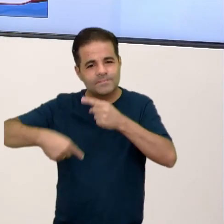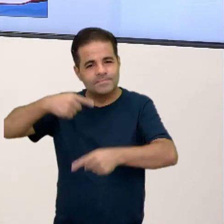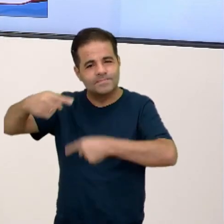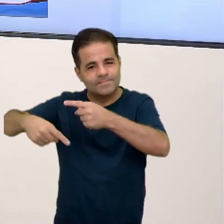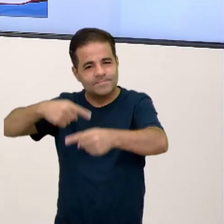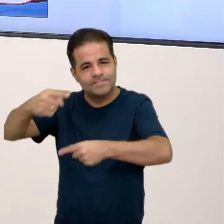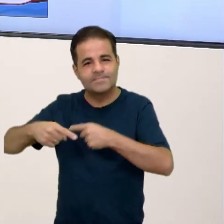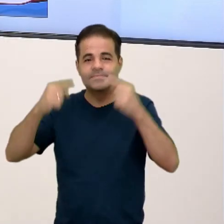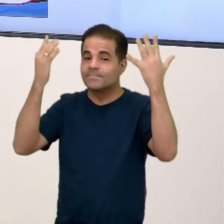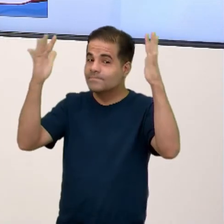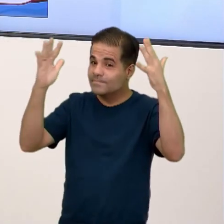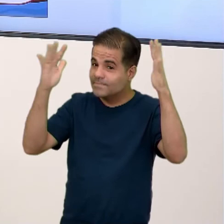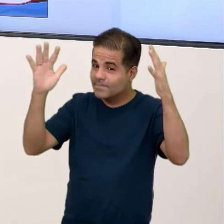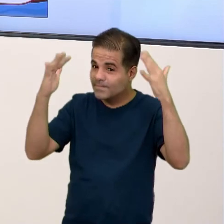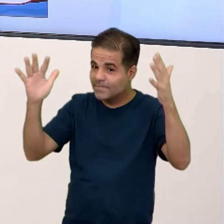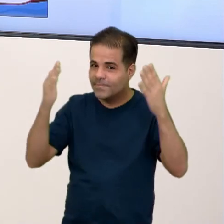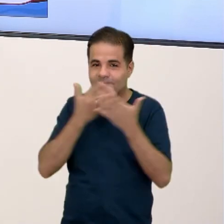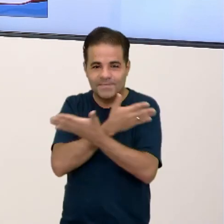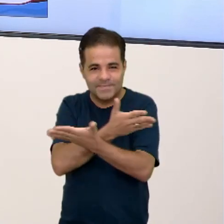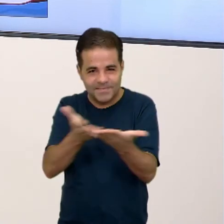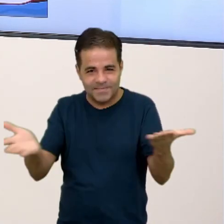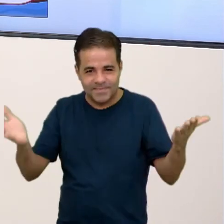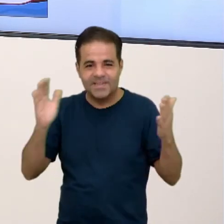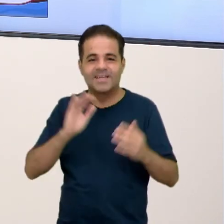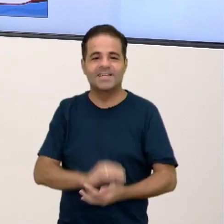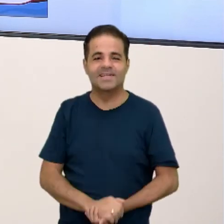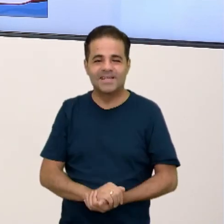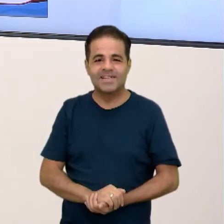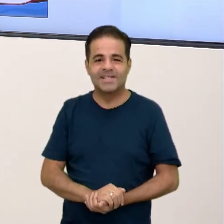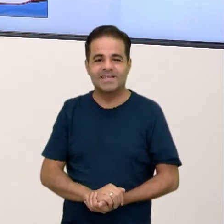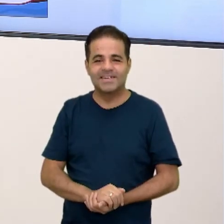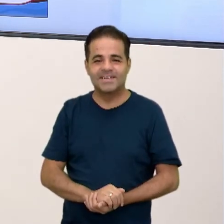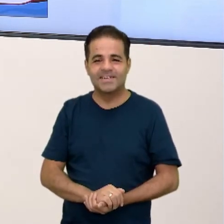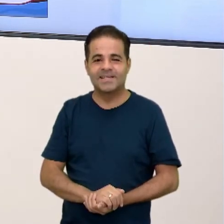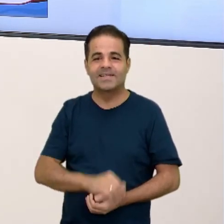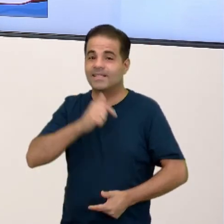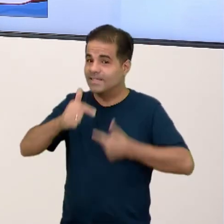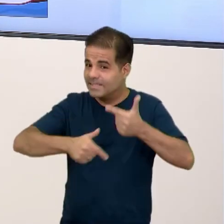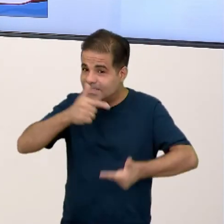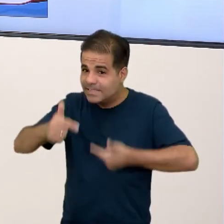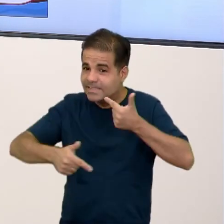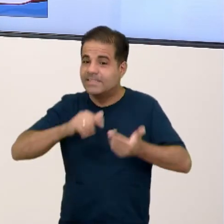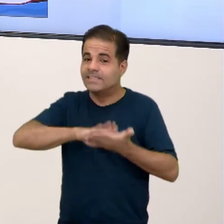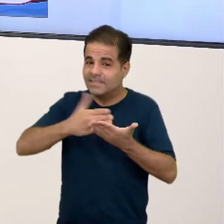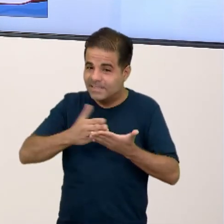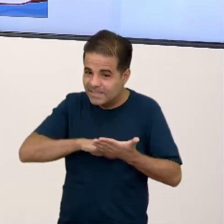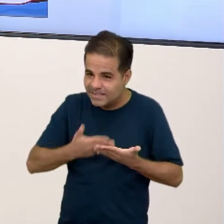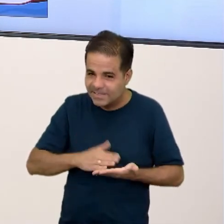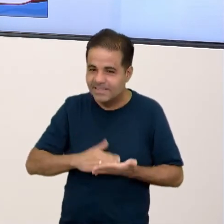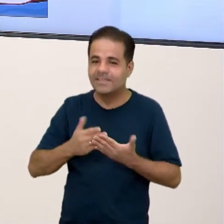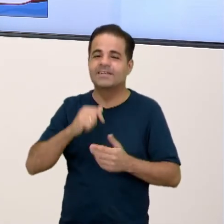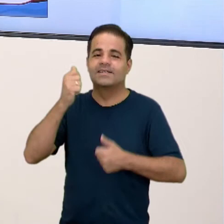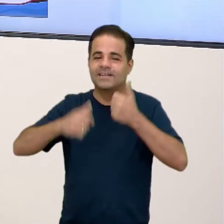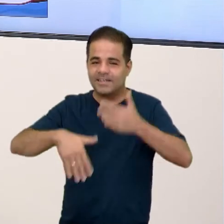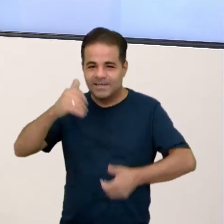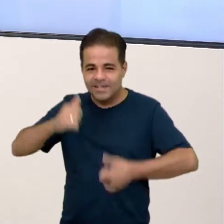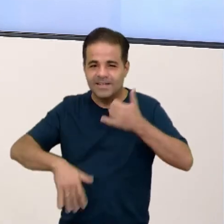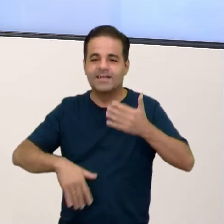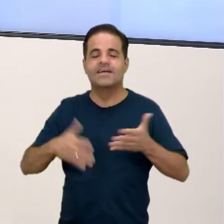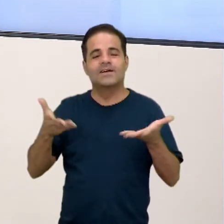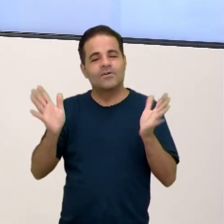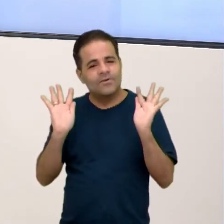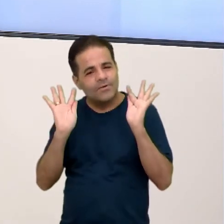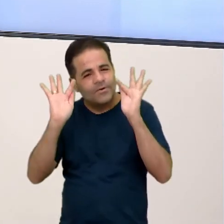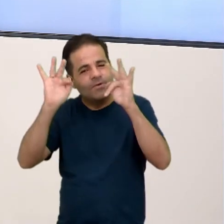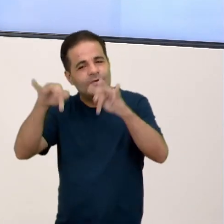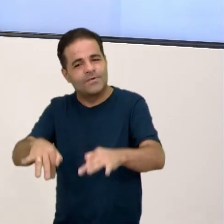uns aplausos aí pra gente, um aplauso inclusive aqui pra mim, porque deu um trabalho para interpretar isso daqui. Deixa eu apagar, que nós estamos então no fim